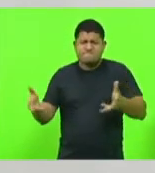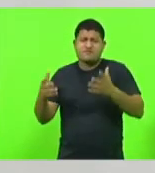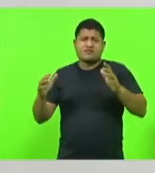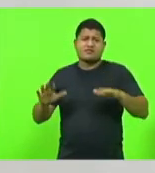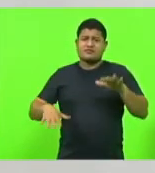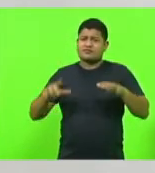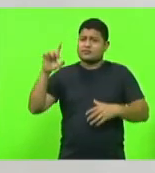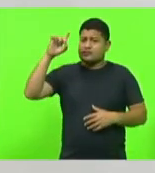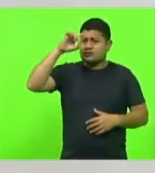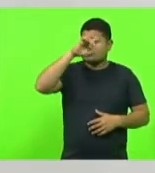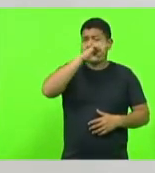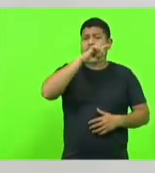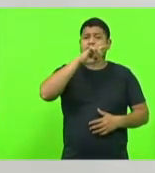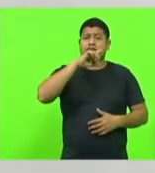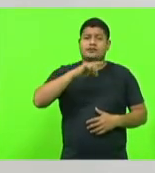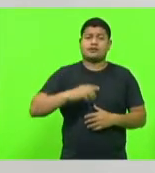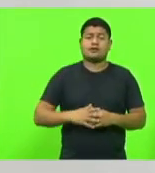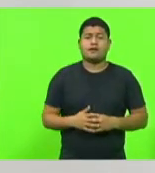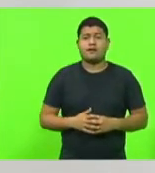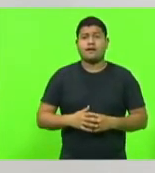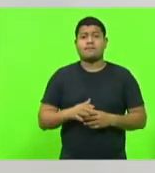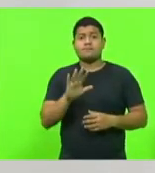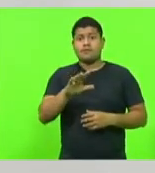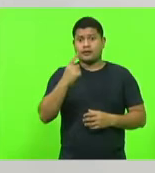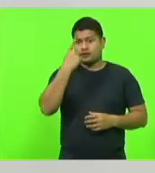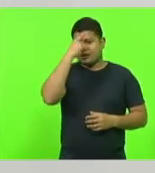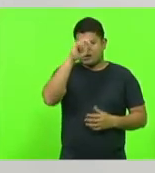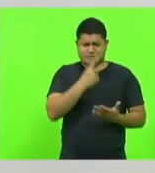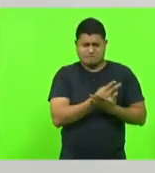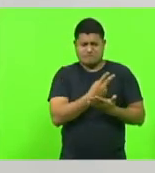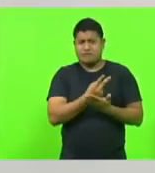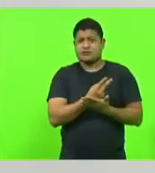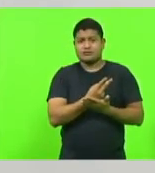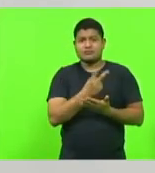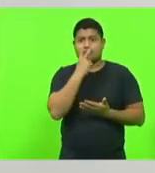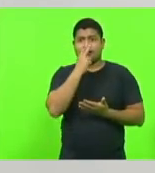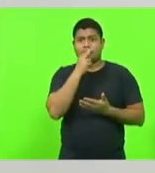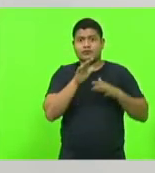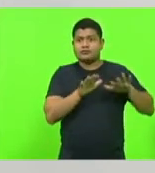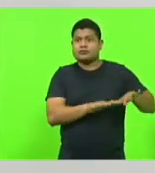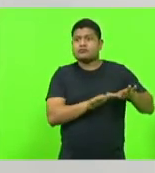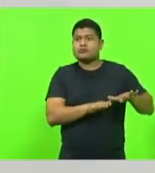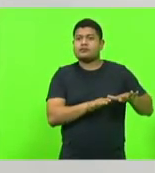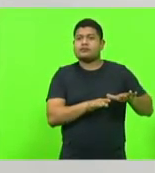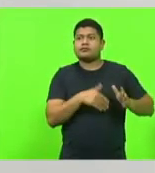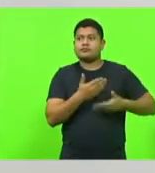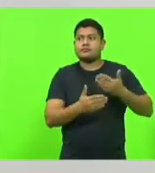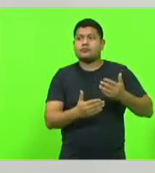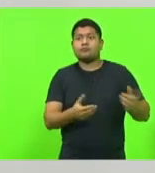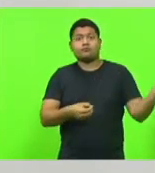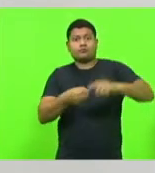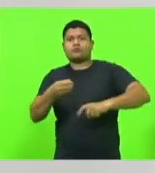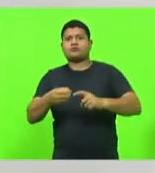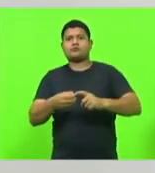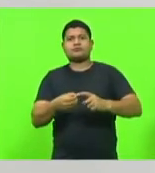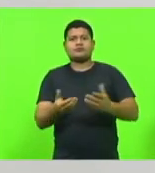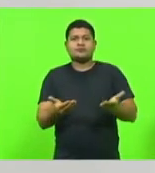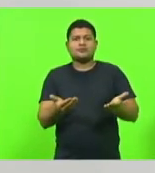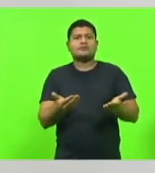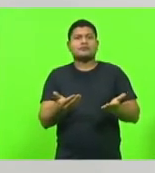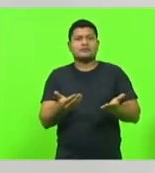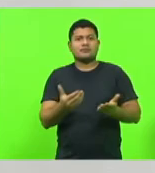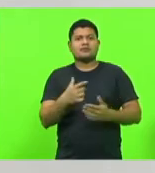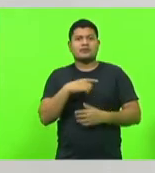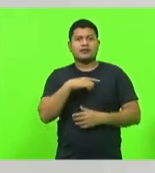acontecer, é uma dificuldade. Agora, ideia ruim parece que ela sempre fica ali, esperando o momento certo para voltar